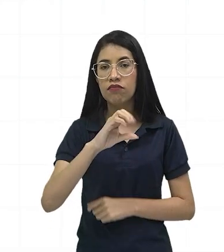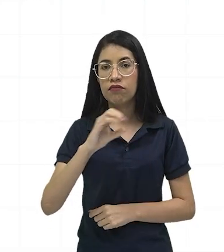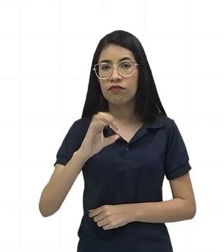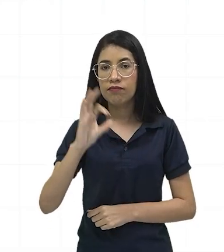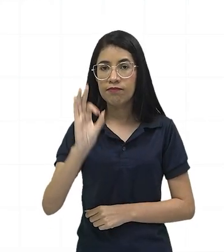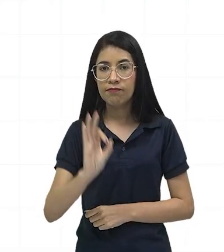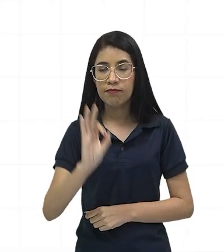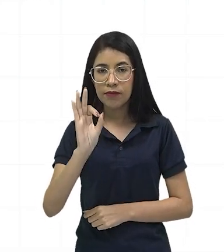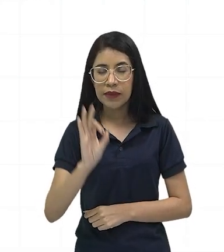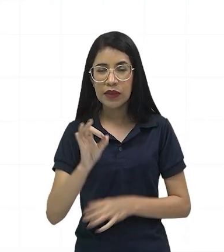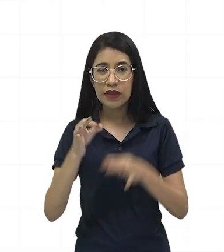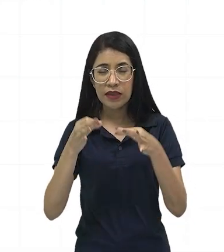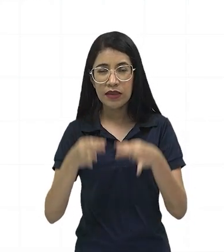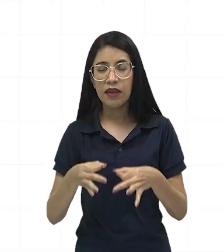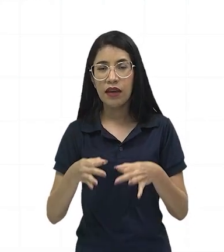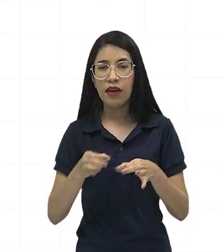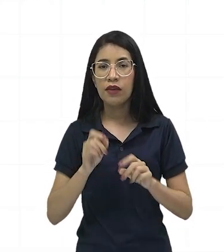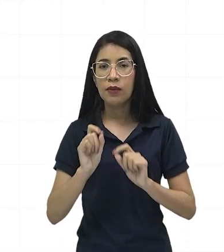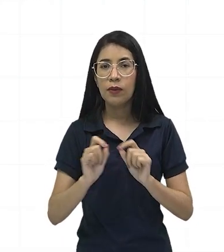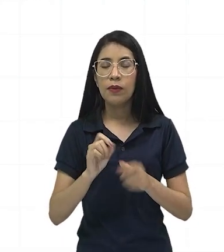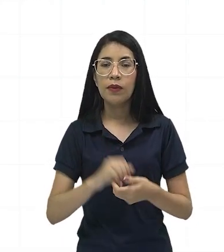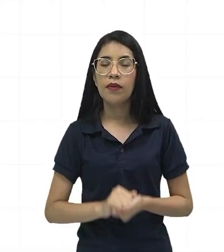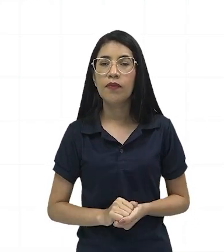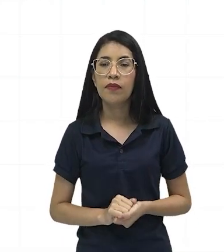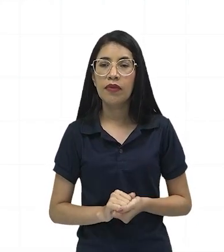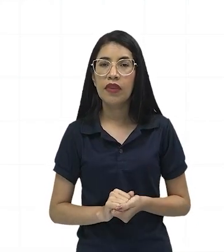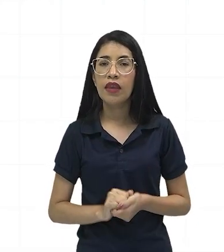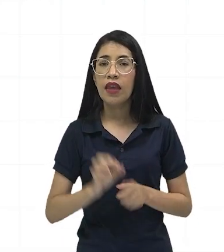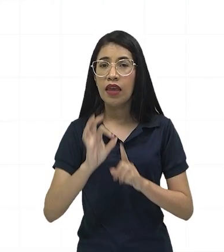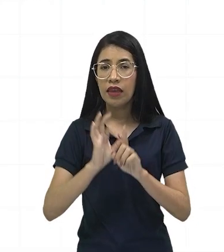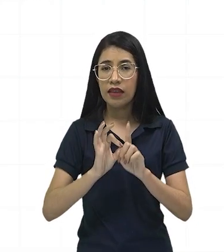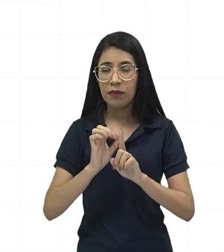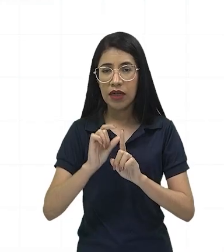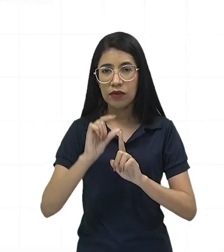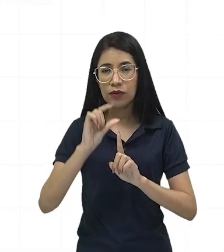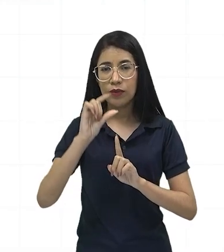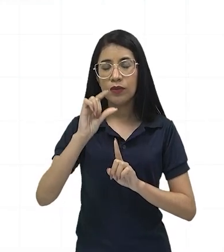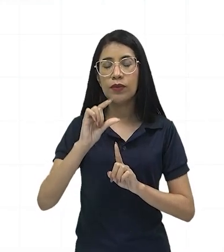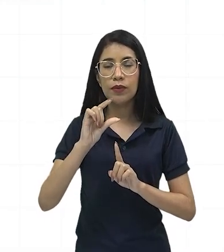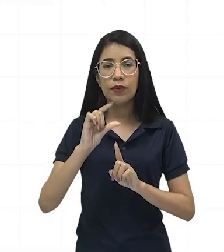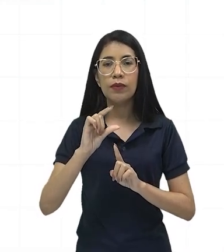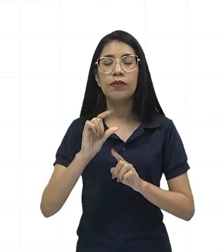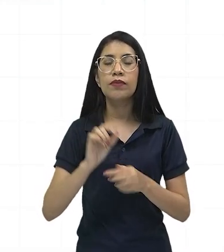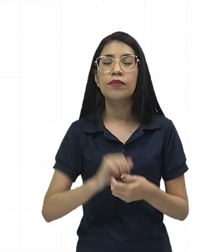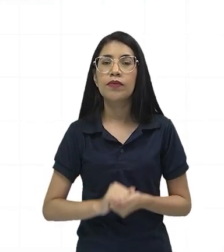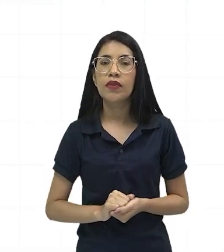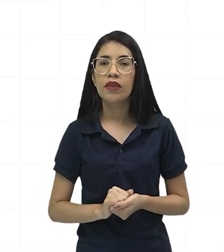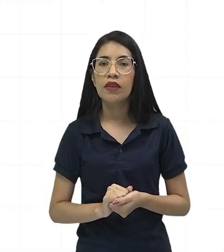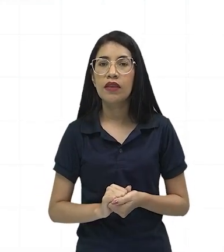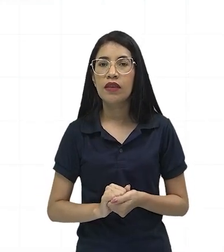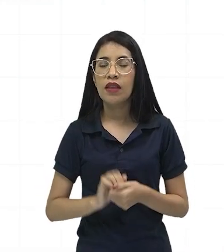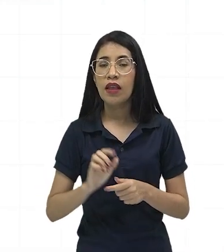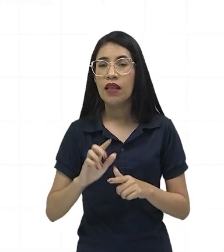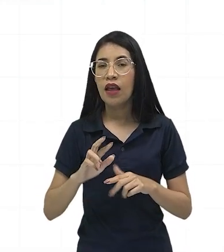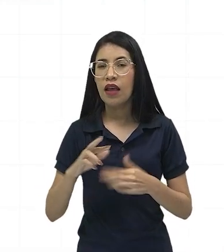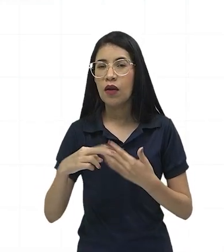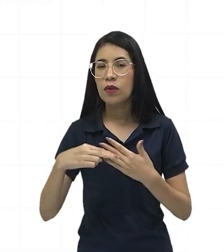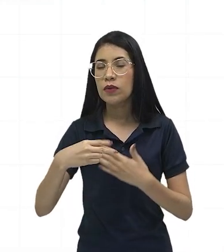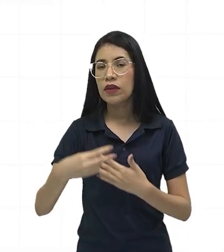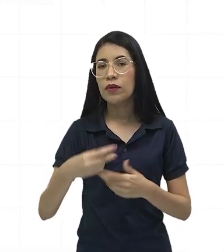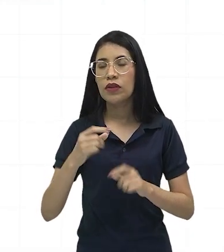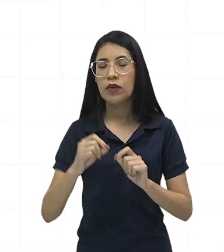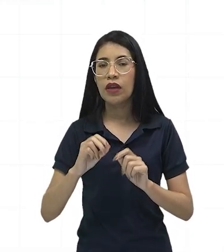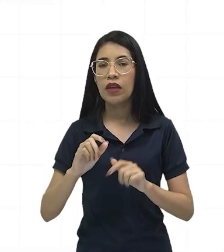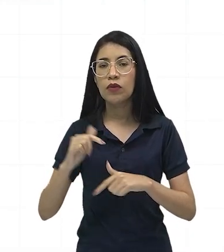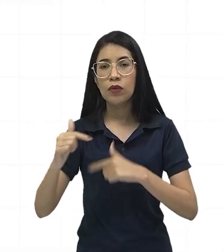90% de certeza que o aumento de temperatura na Terra está sendo causado pela ação